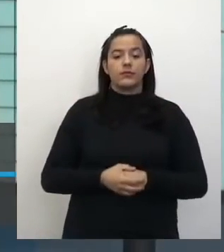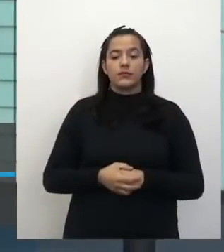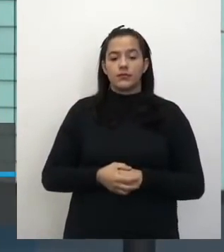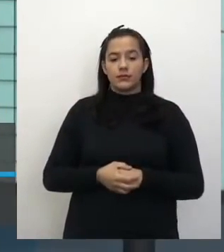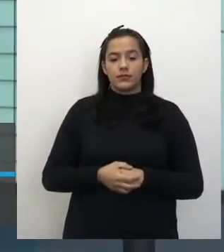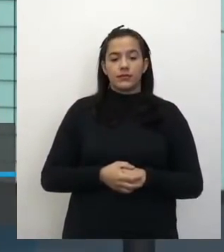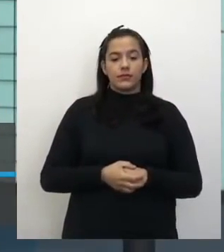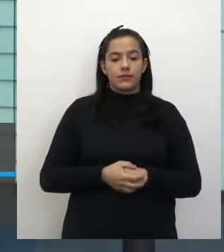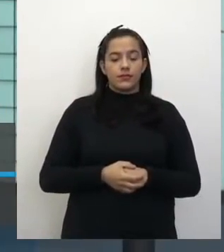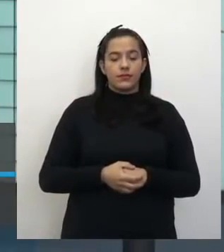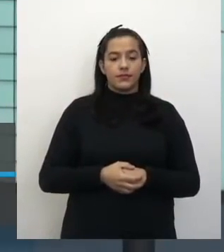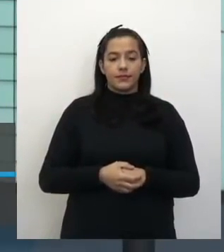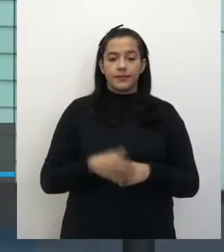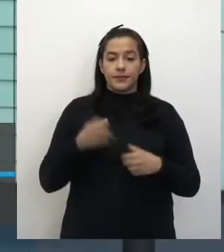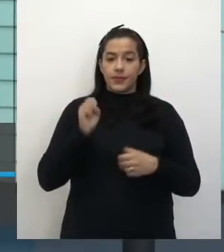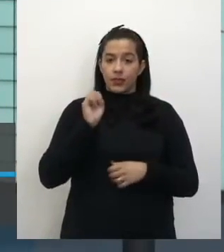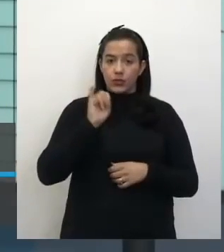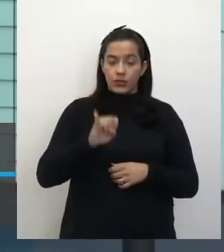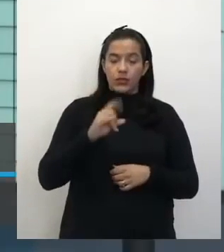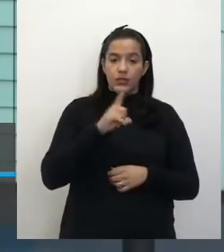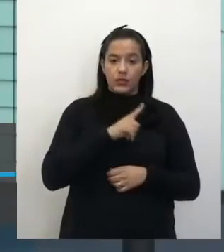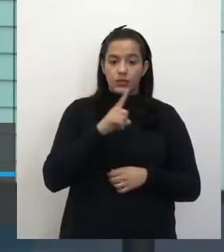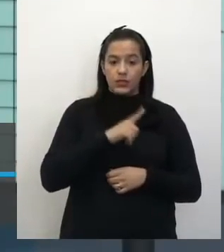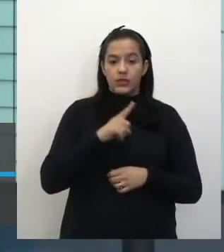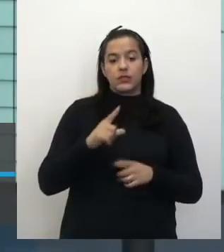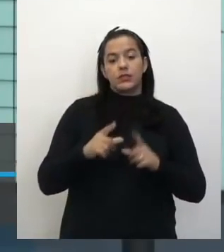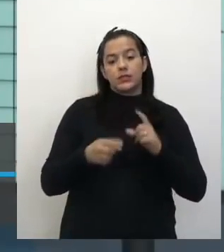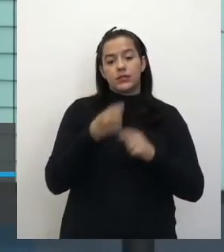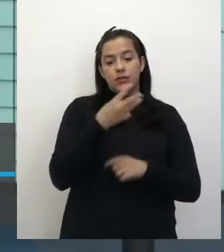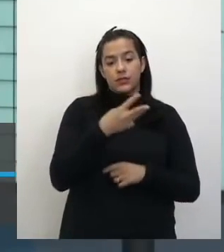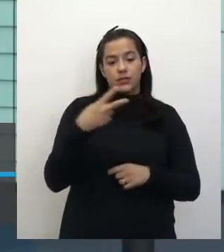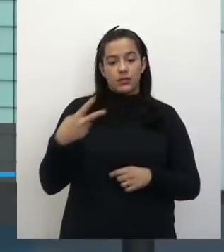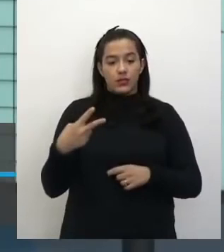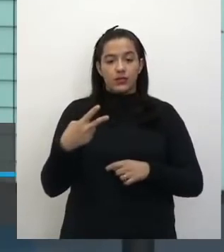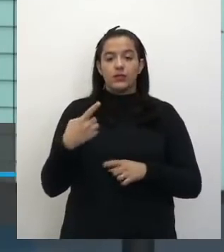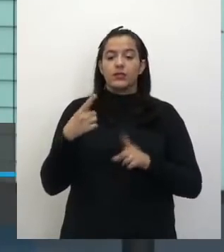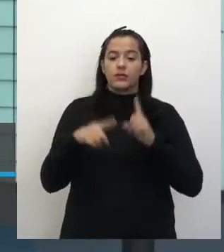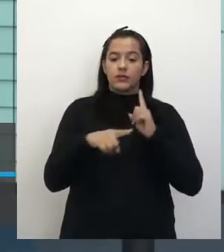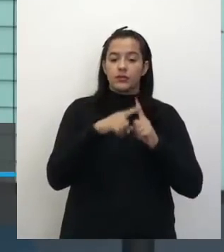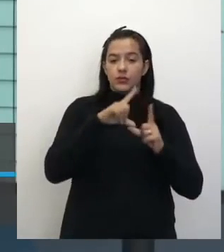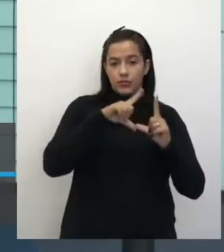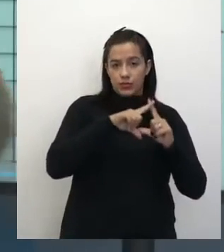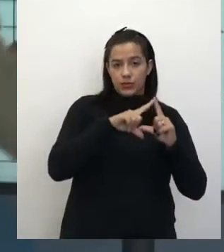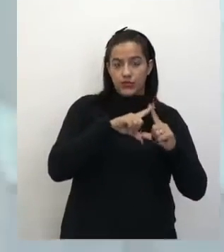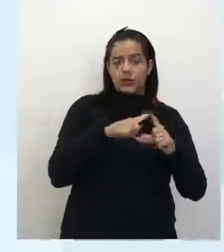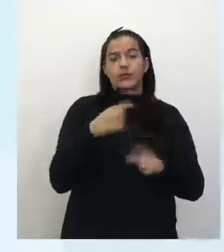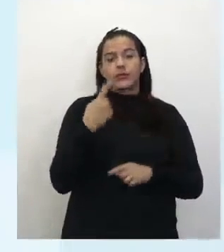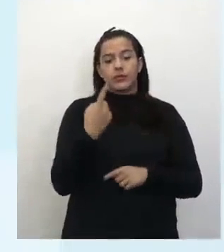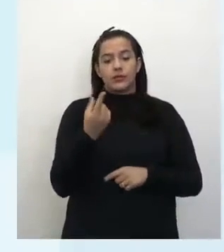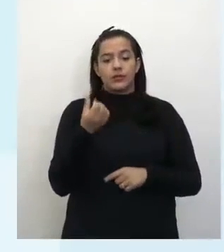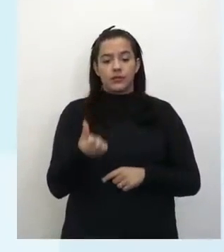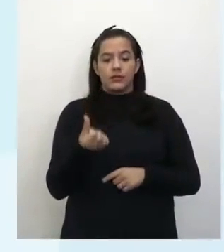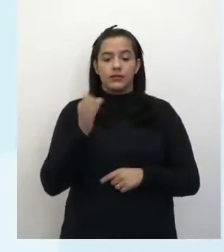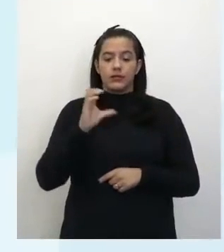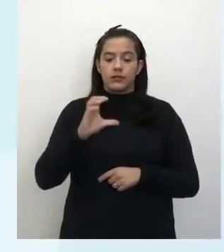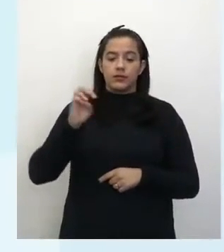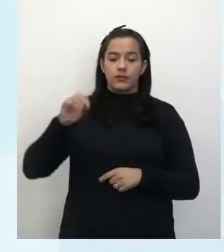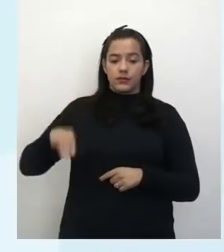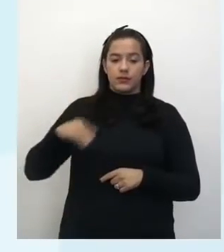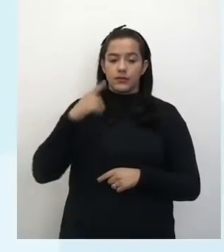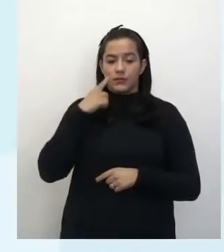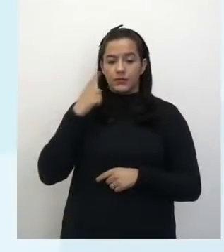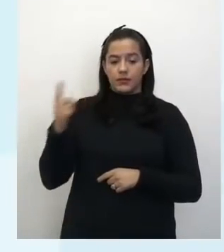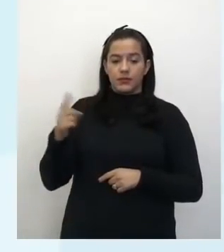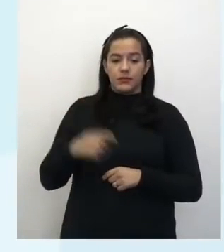mesmas dimensões. Isso aí. Então, se o retângulo tem 32, o triângulo vai ter 16 centímetros quadrados. Eu vou escrever